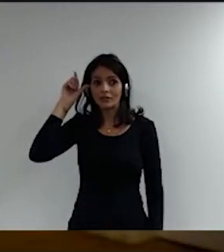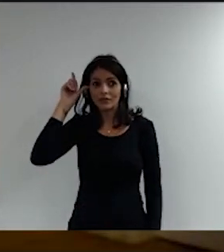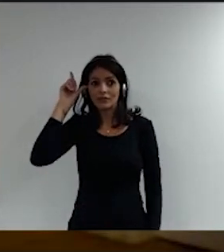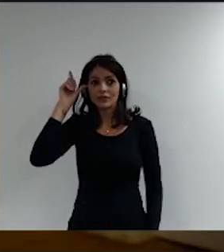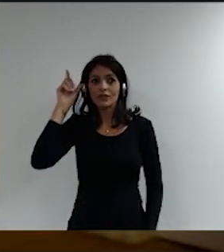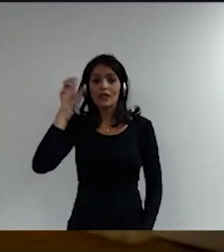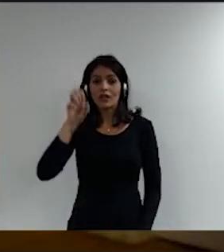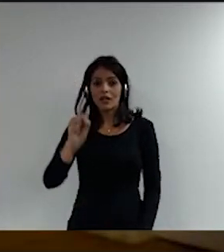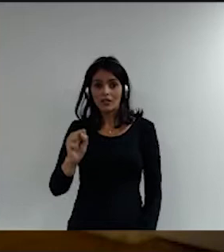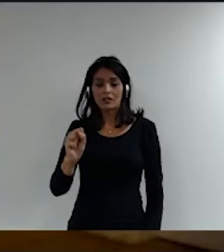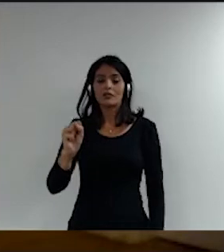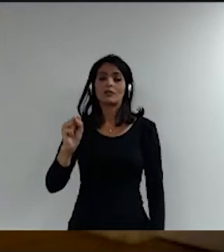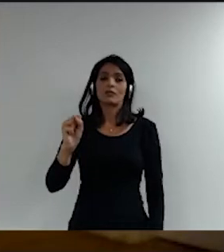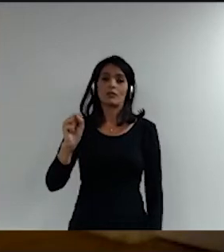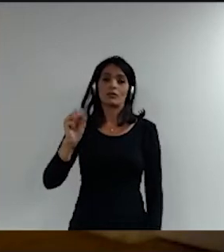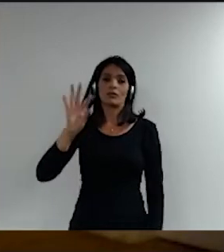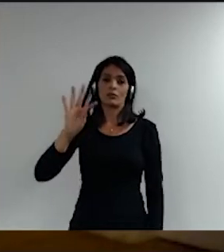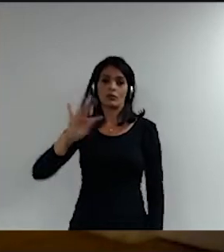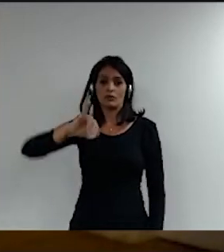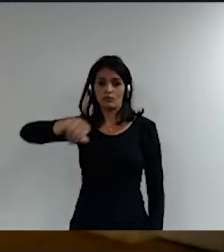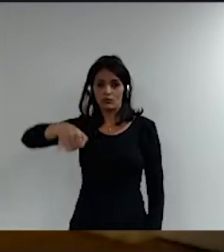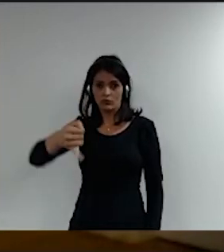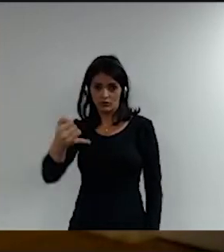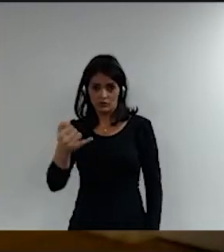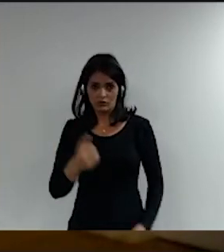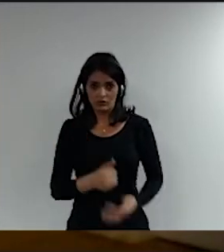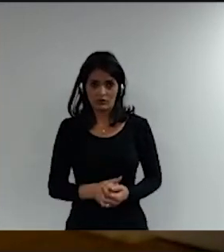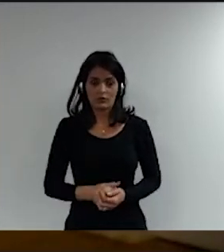no Superior Tribunal de Justiça,